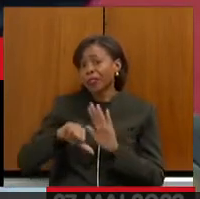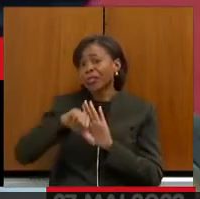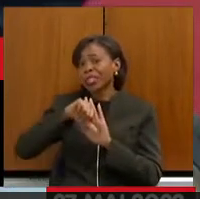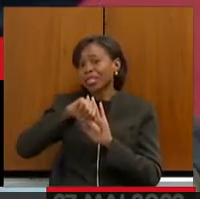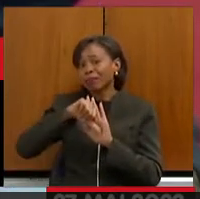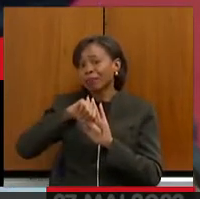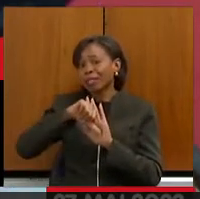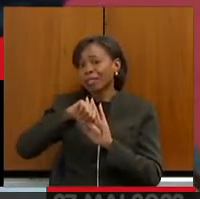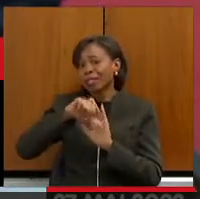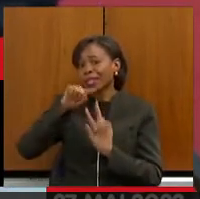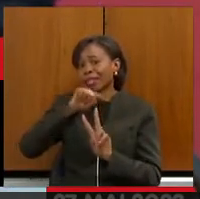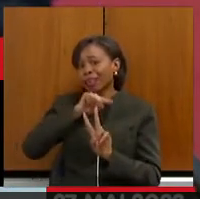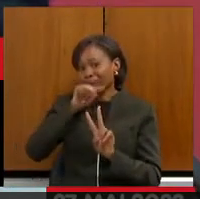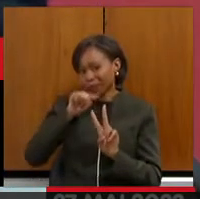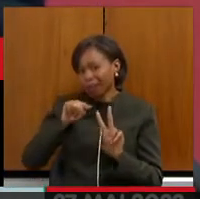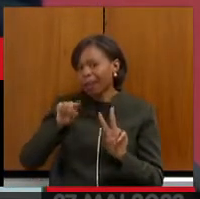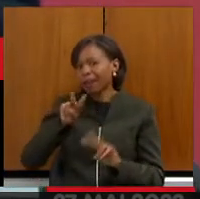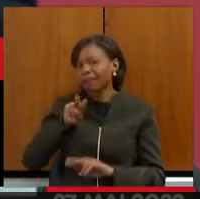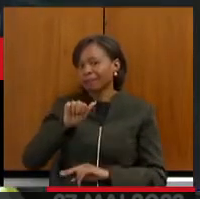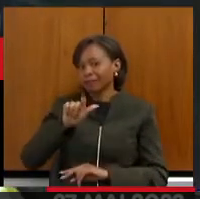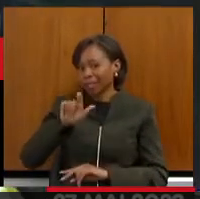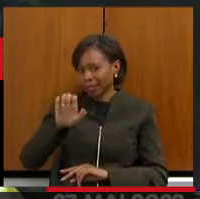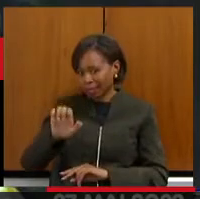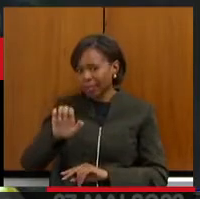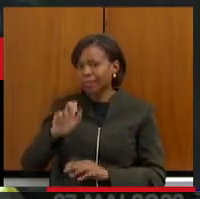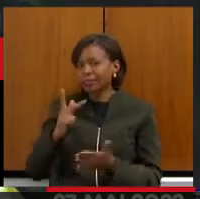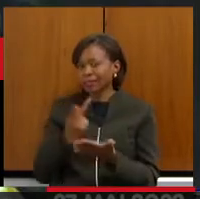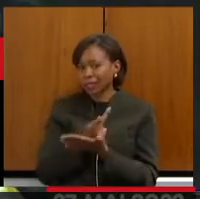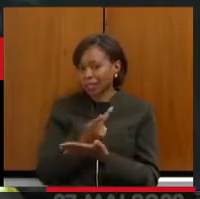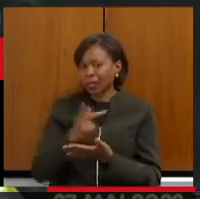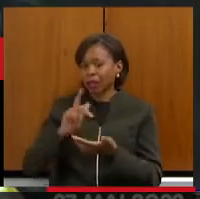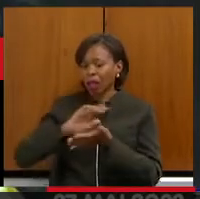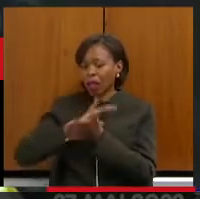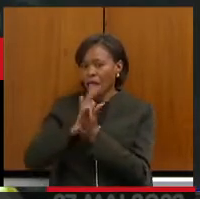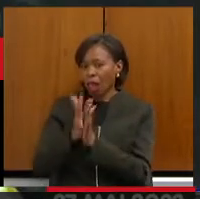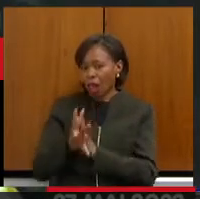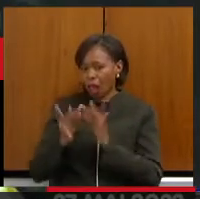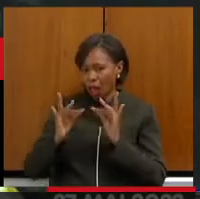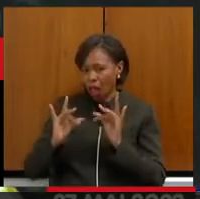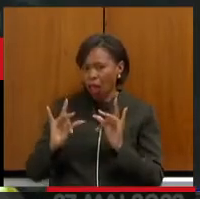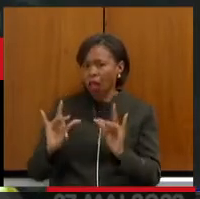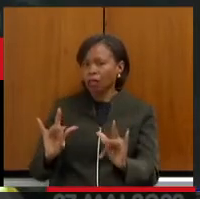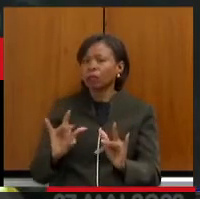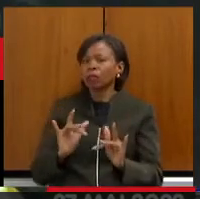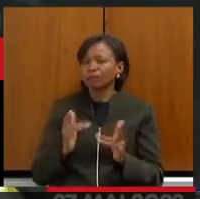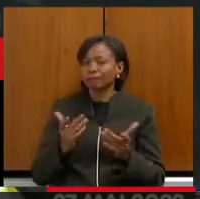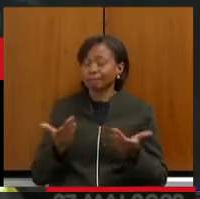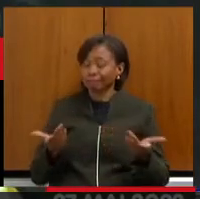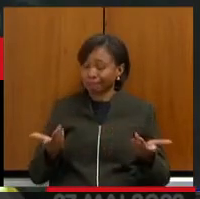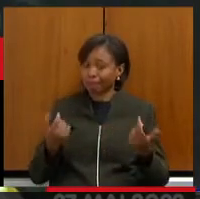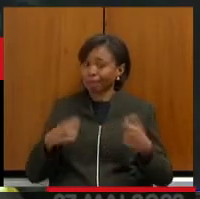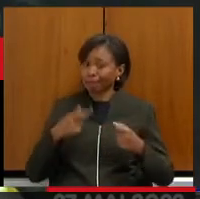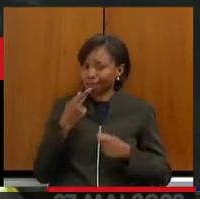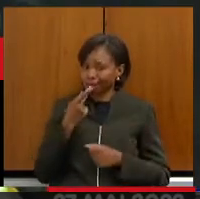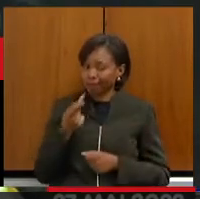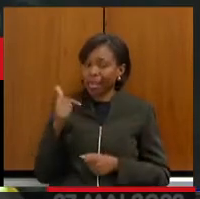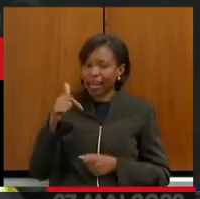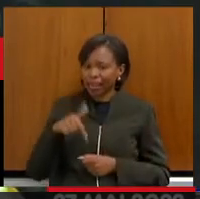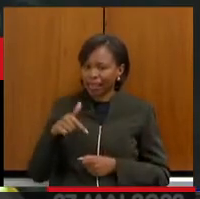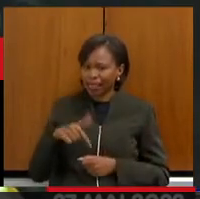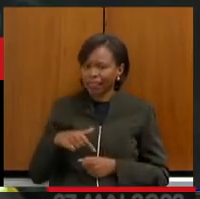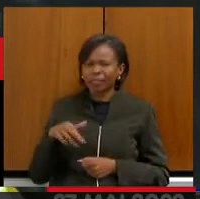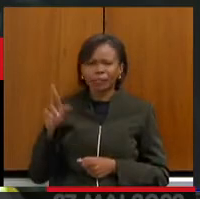Vale a gente não pode deixar de falar disso né ela nas alas aqui assim muita representatividade